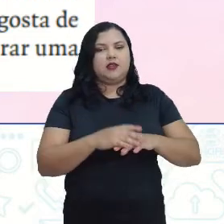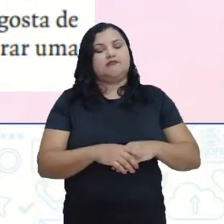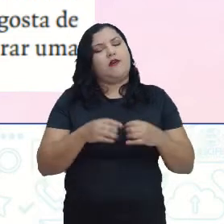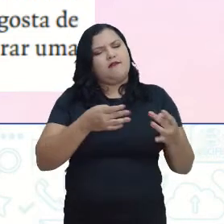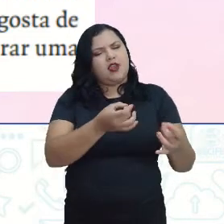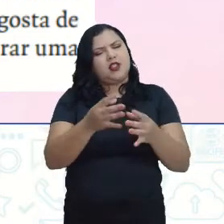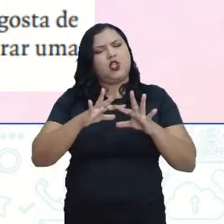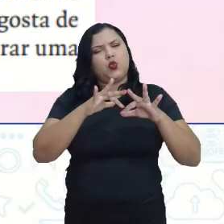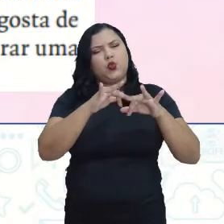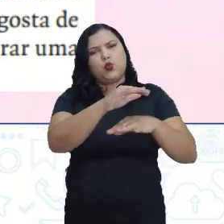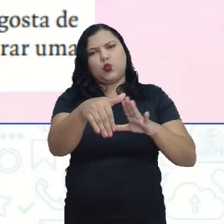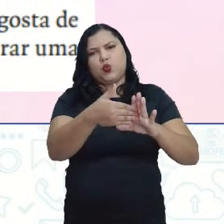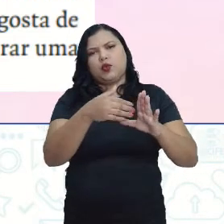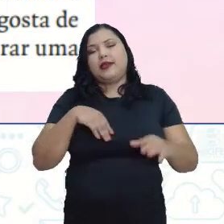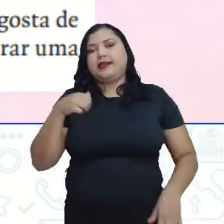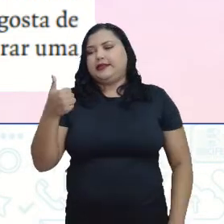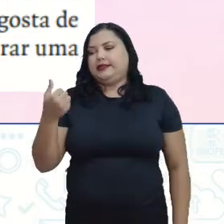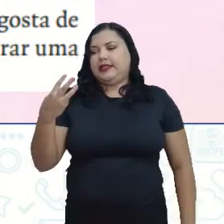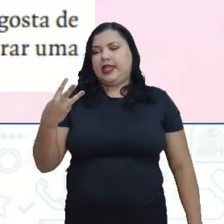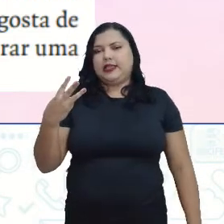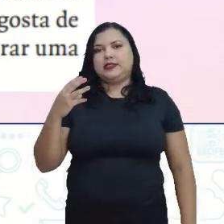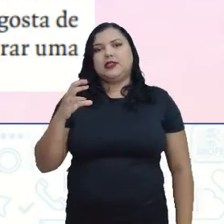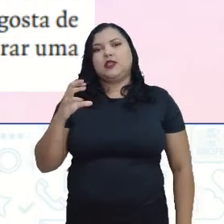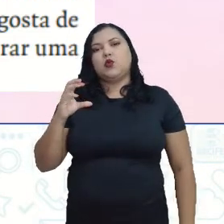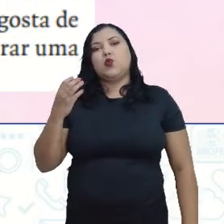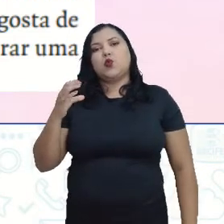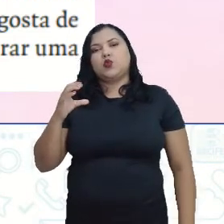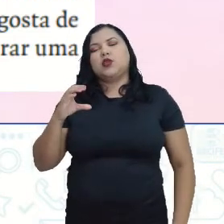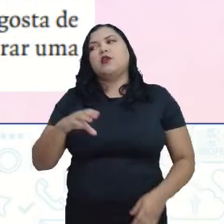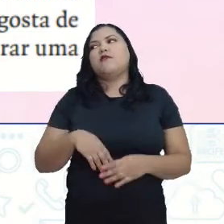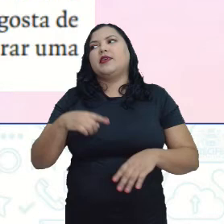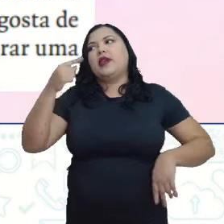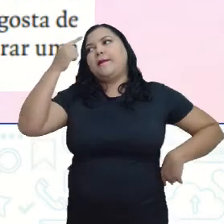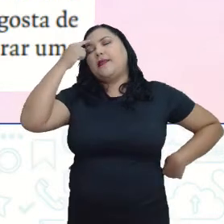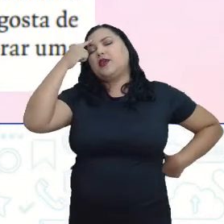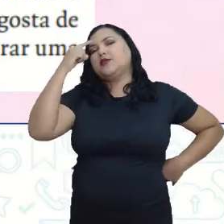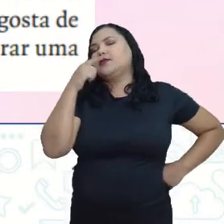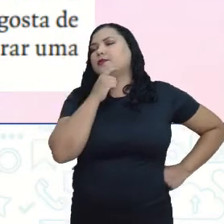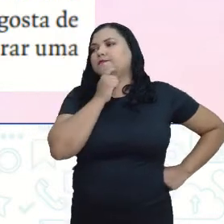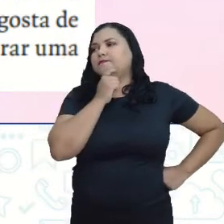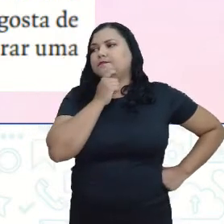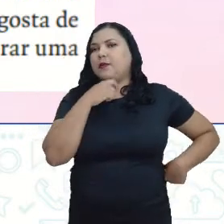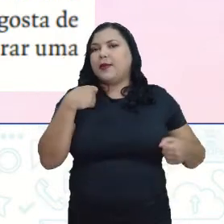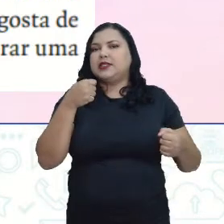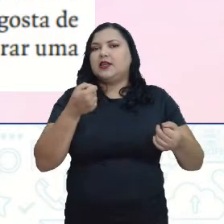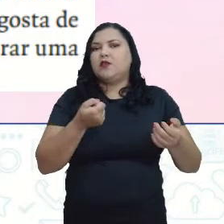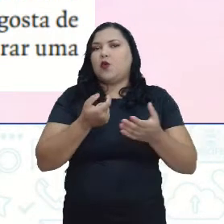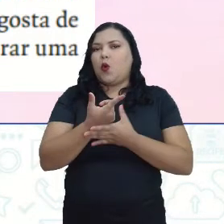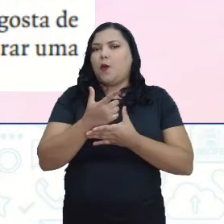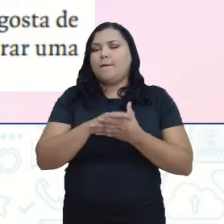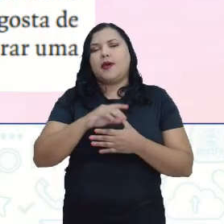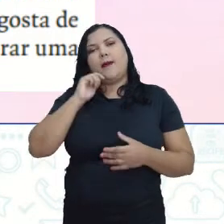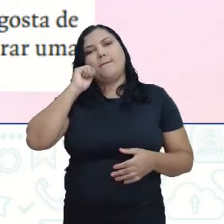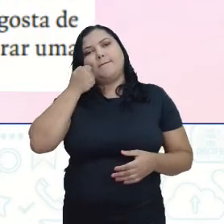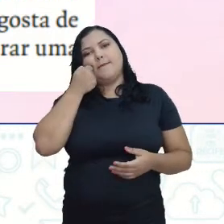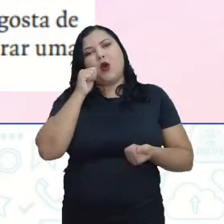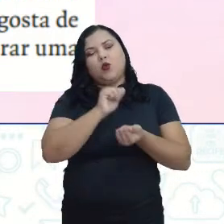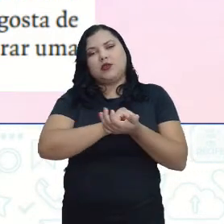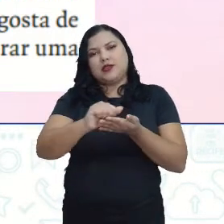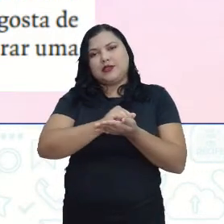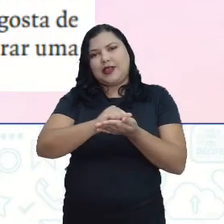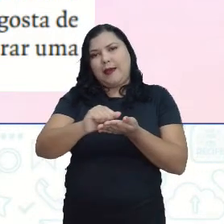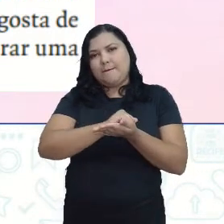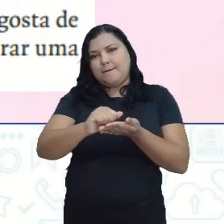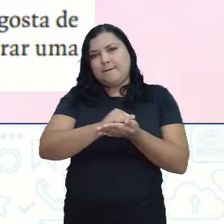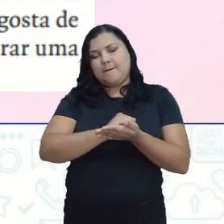cruzeiros. Fiquei pensando que precisava comprar pão, sabão e leite para a Vera Eunice. E os 13